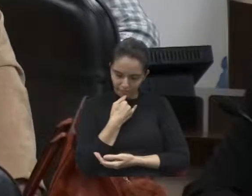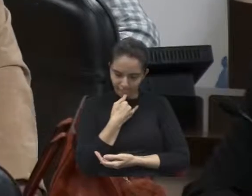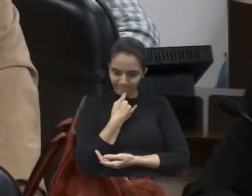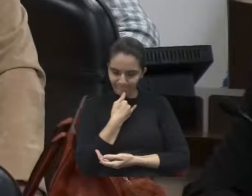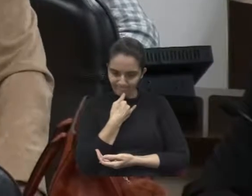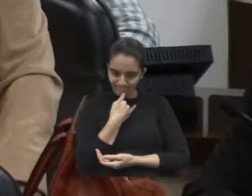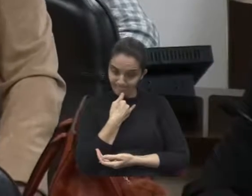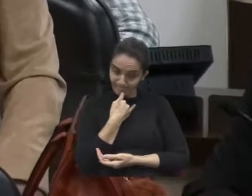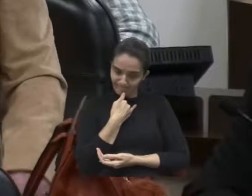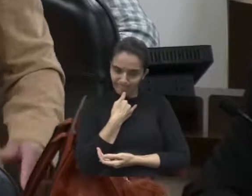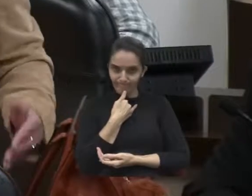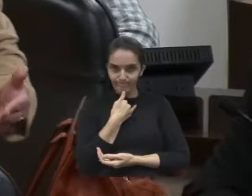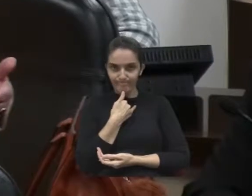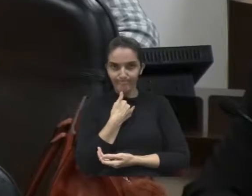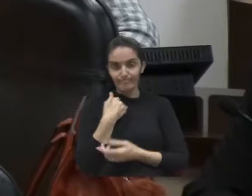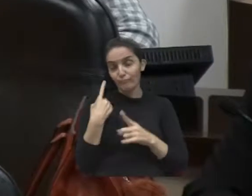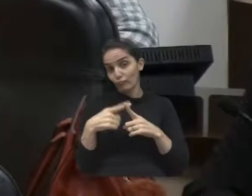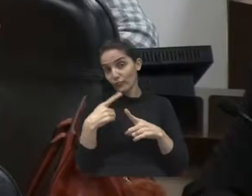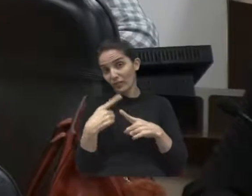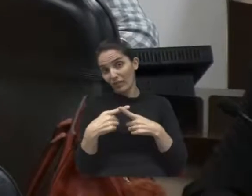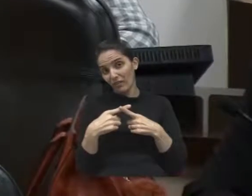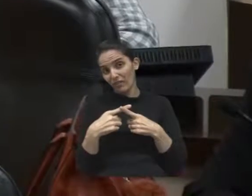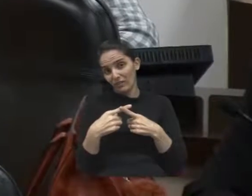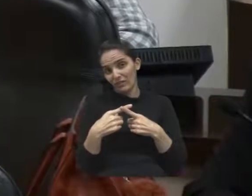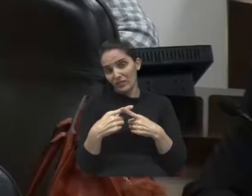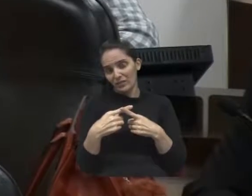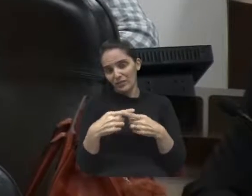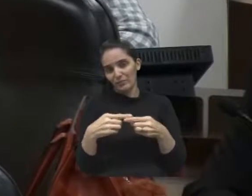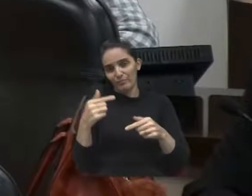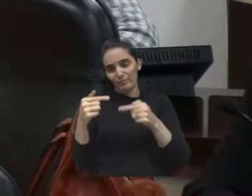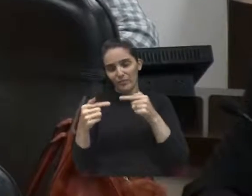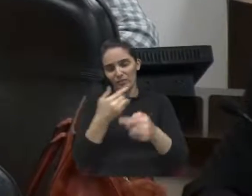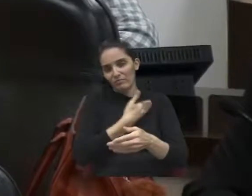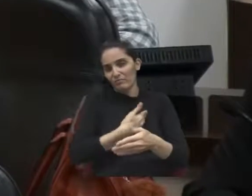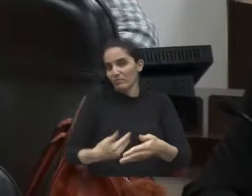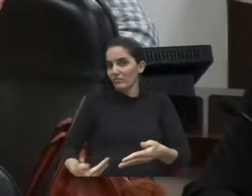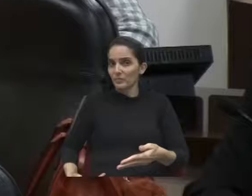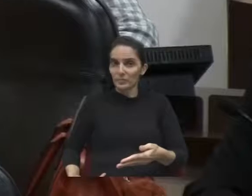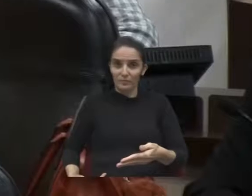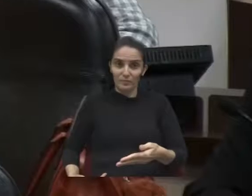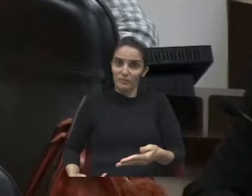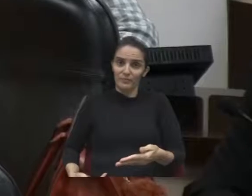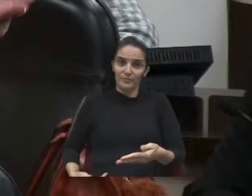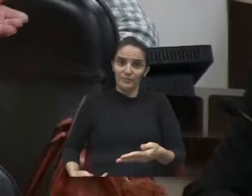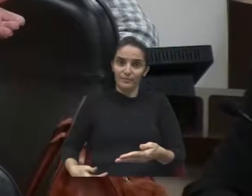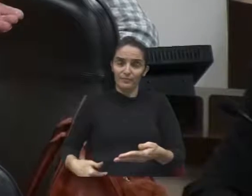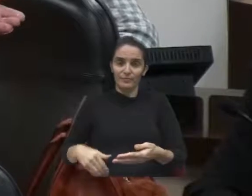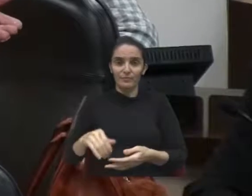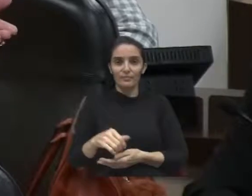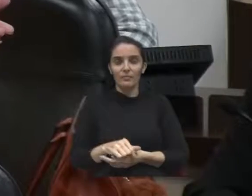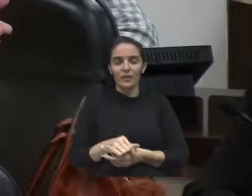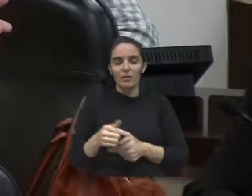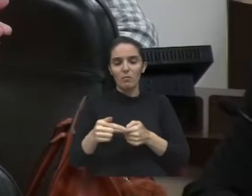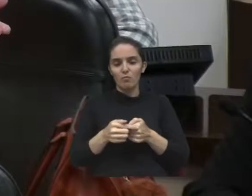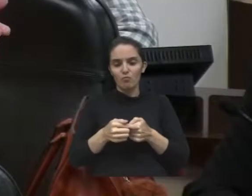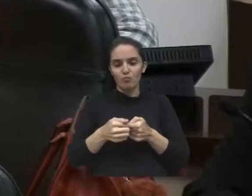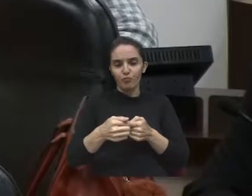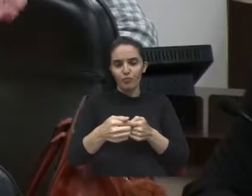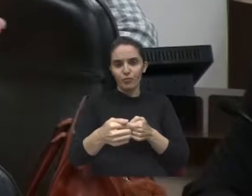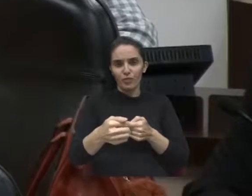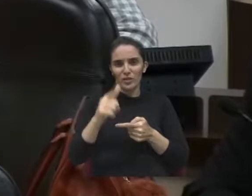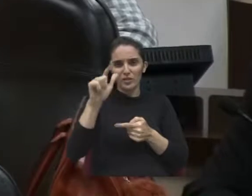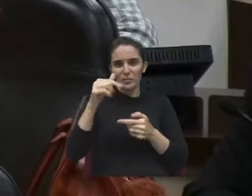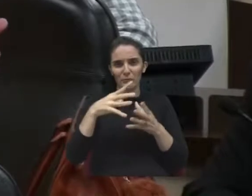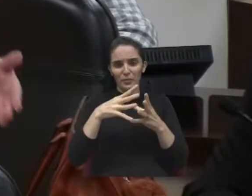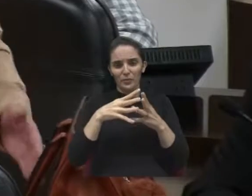vereador, porque, às vezes, as políticas públicas, elas são públicas por um período, e, de repente, aquilo vai sumindo com o tempo e não